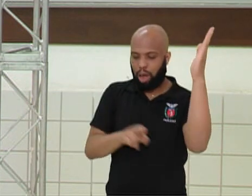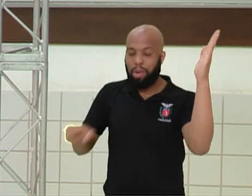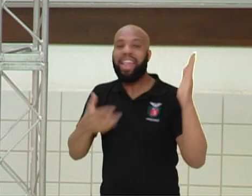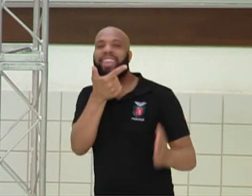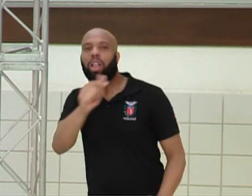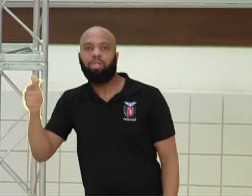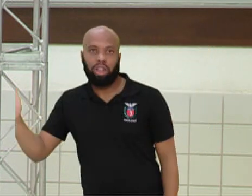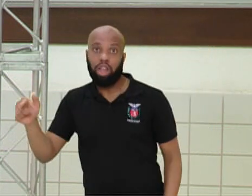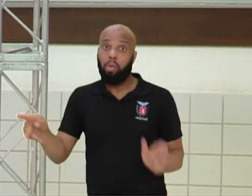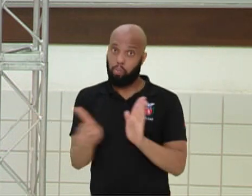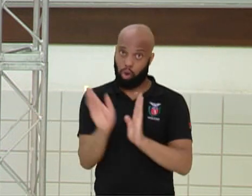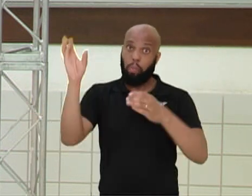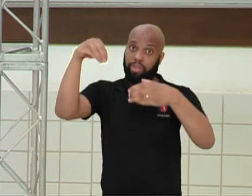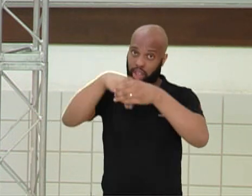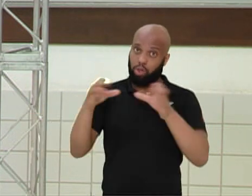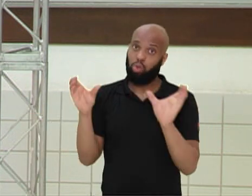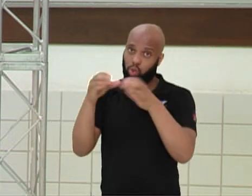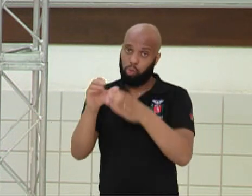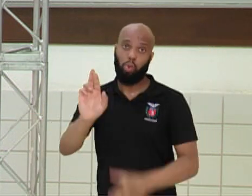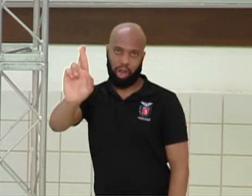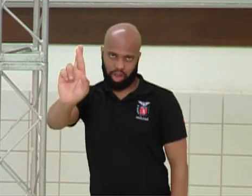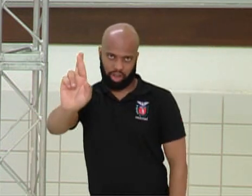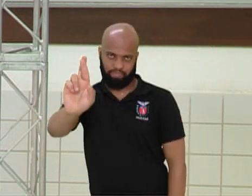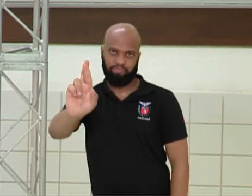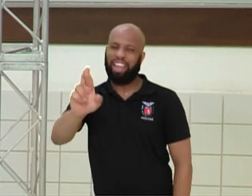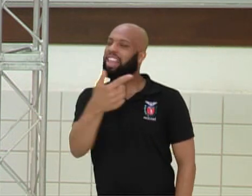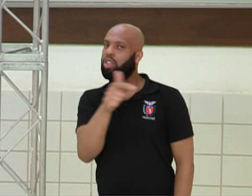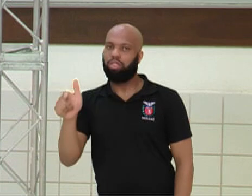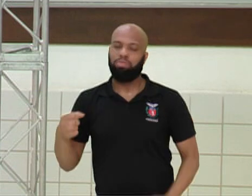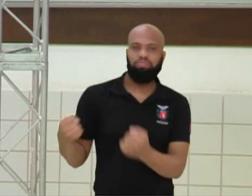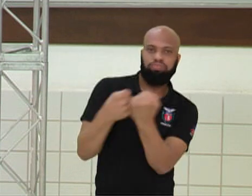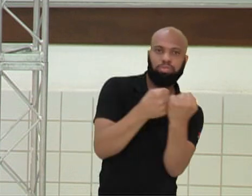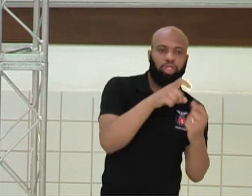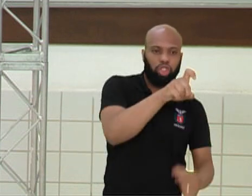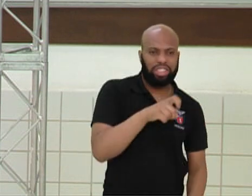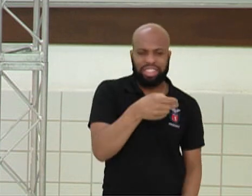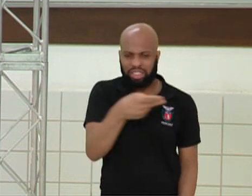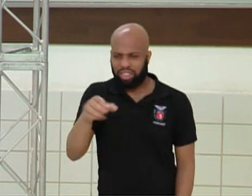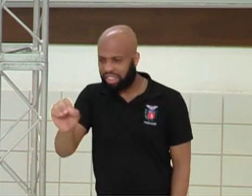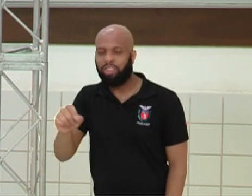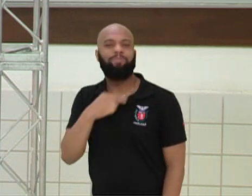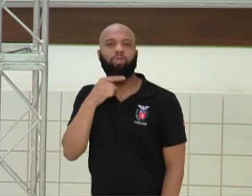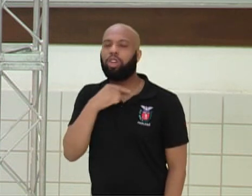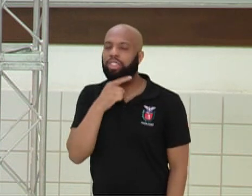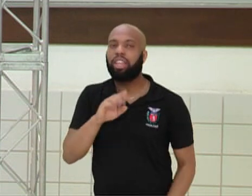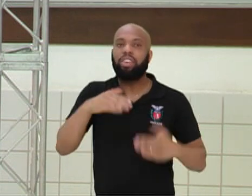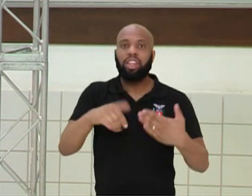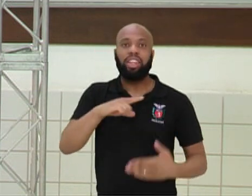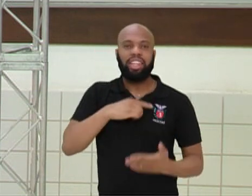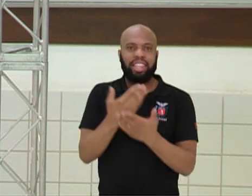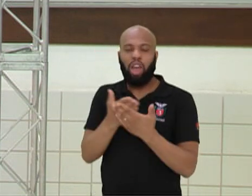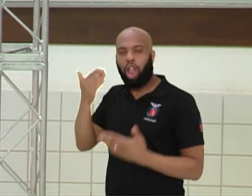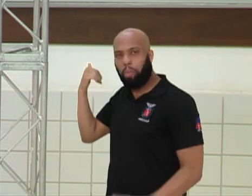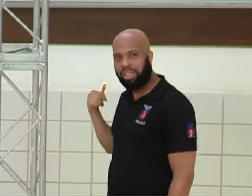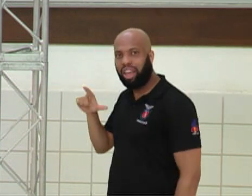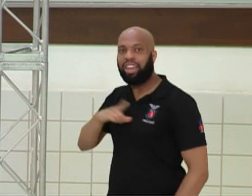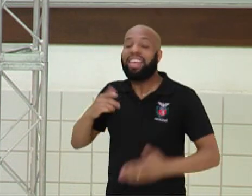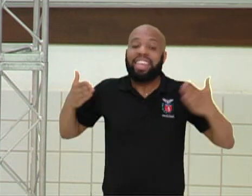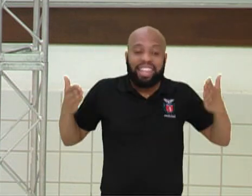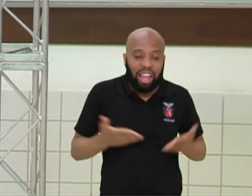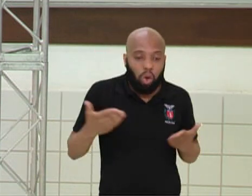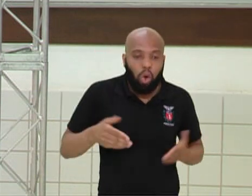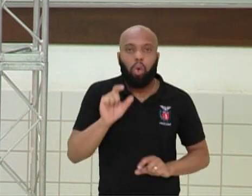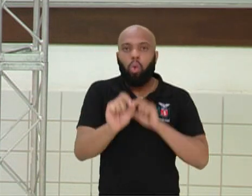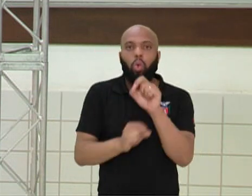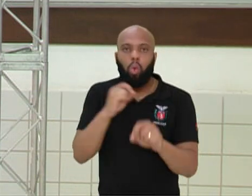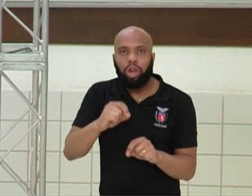real nesse caso, né? Ou seja, não tem nenhum número real que substituído no x vai dar zero na minha função, tá? Daquela aula a gente pode trazer para essa